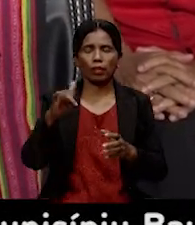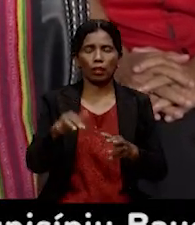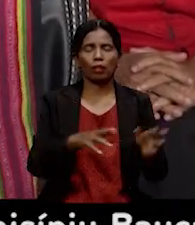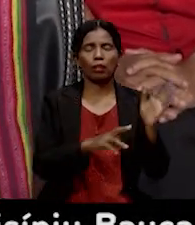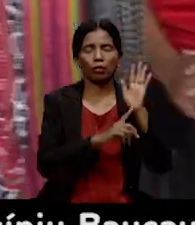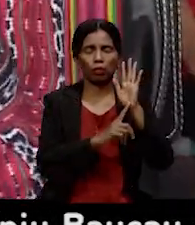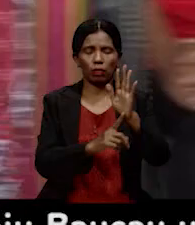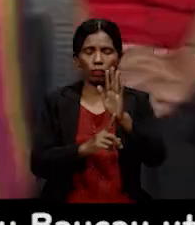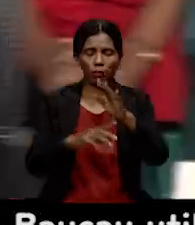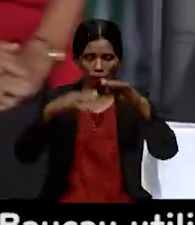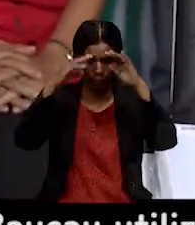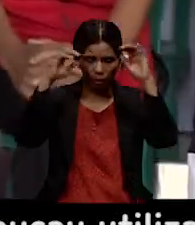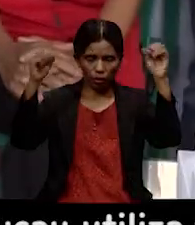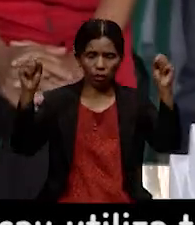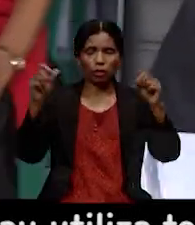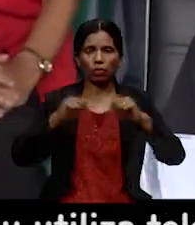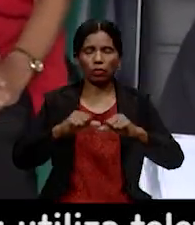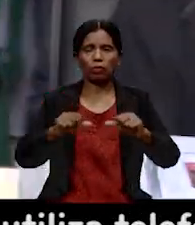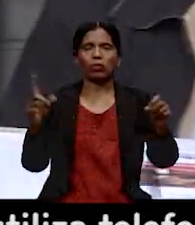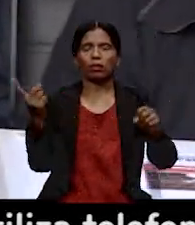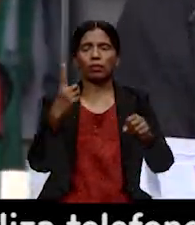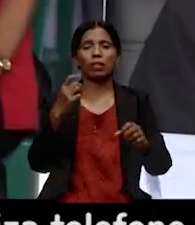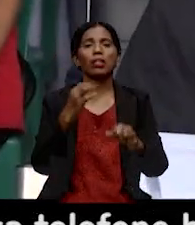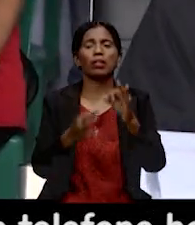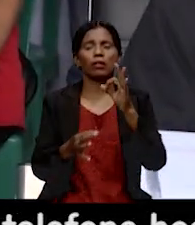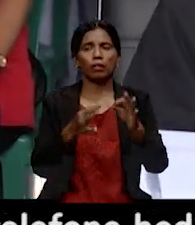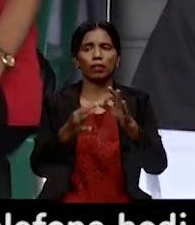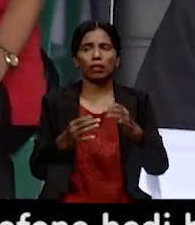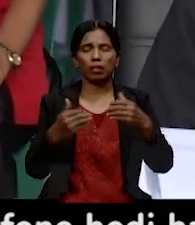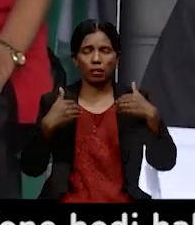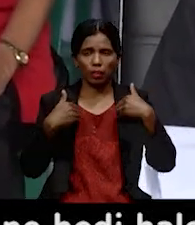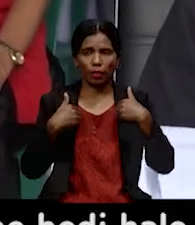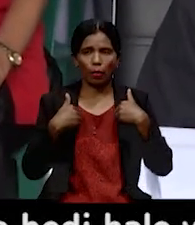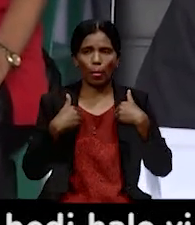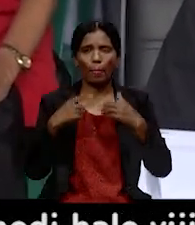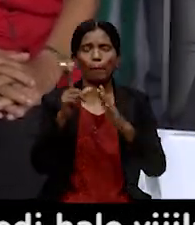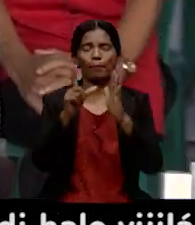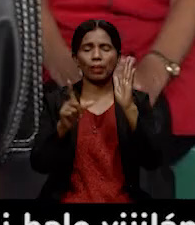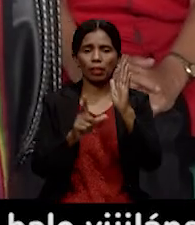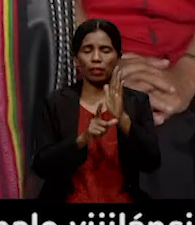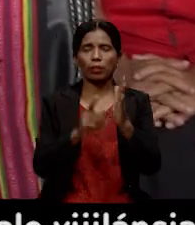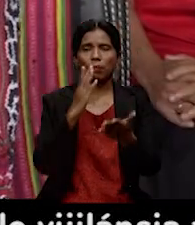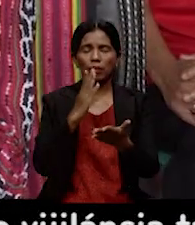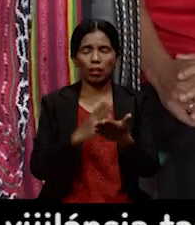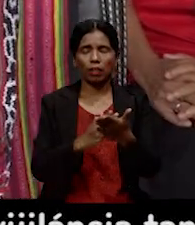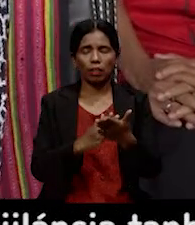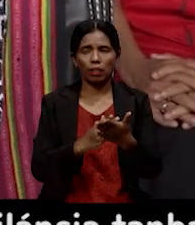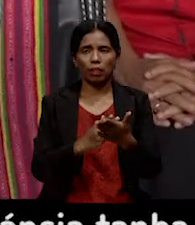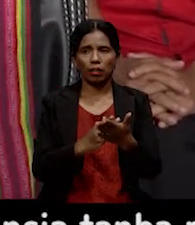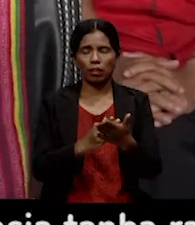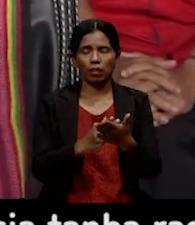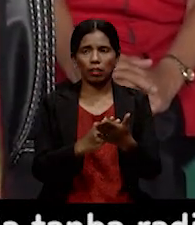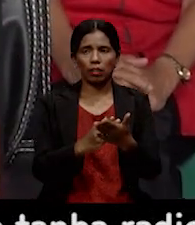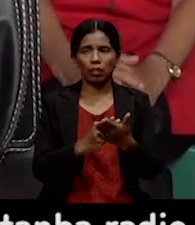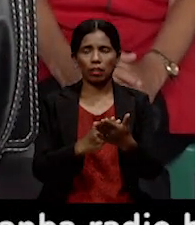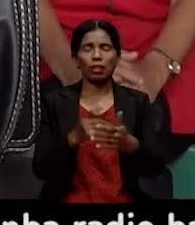da república né sei lá na parte só que presidente ia boa dia lei só limita deit macadiani durante